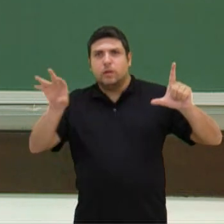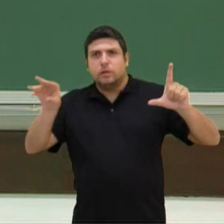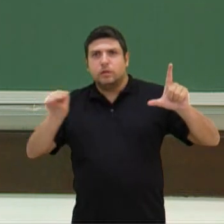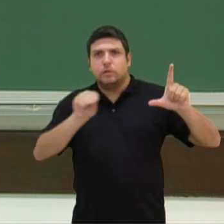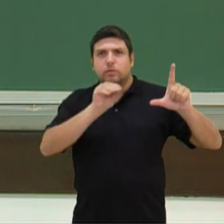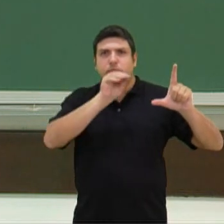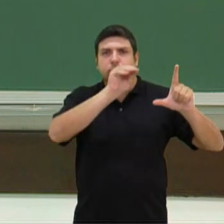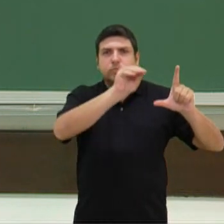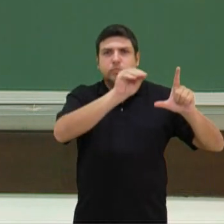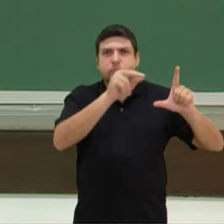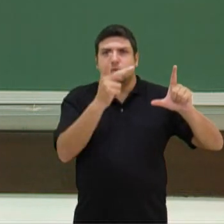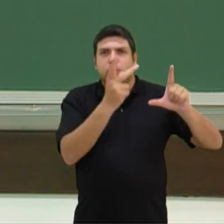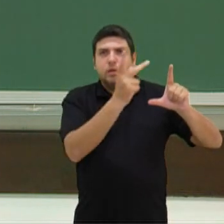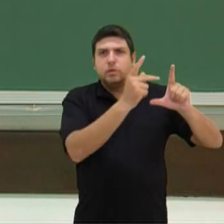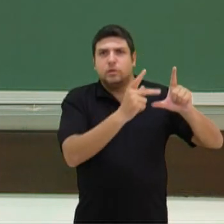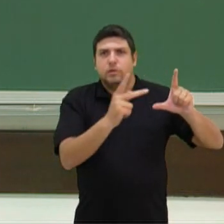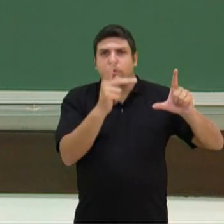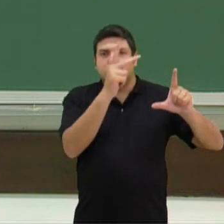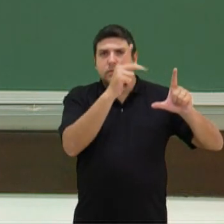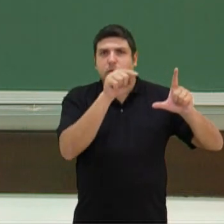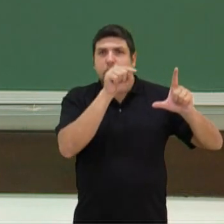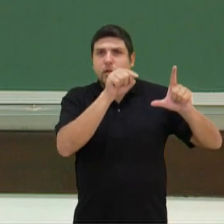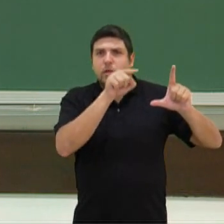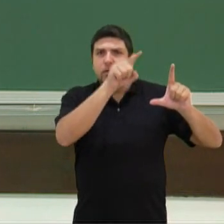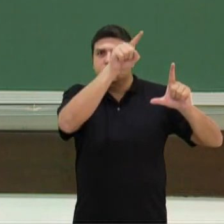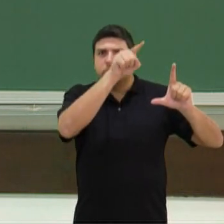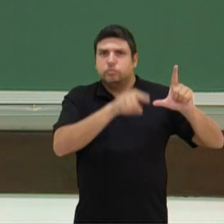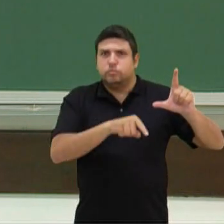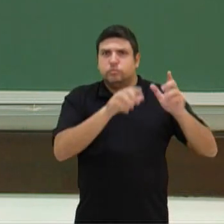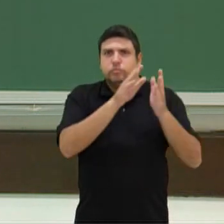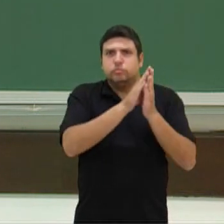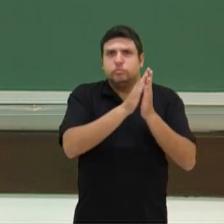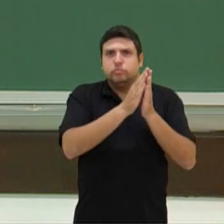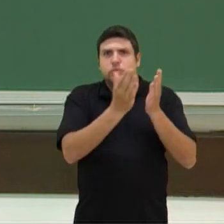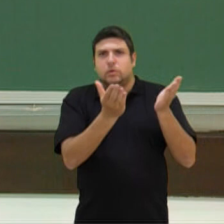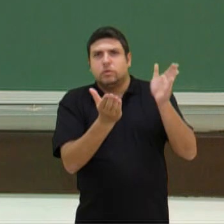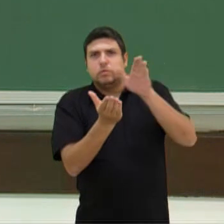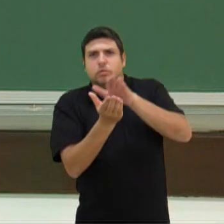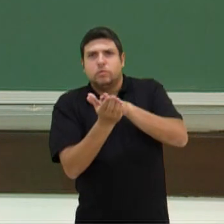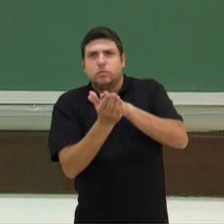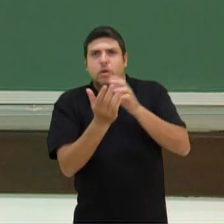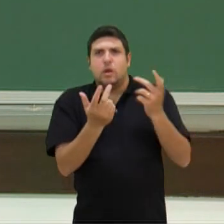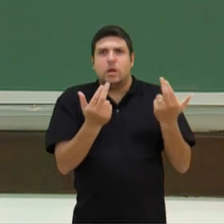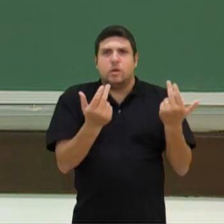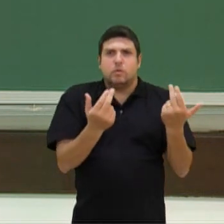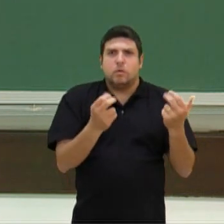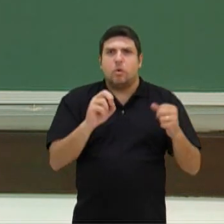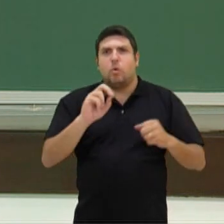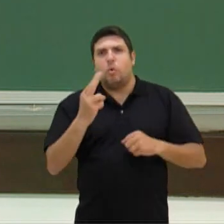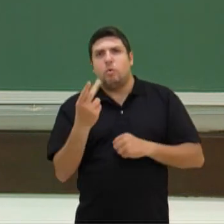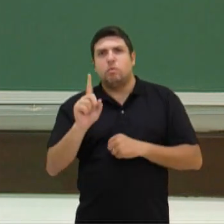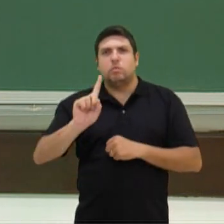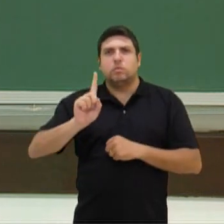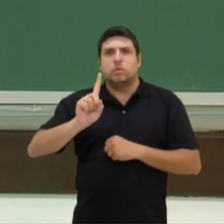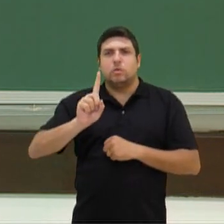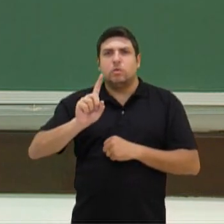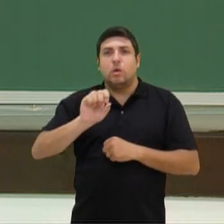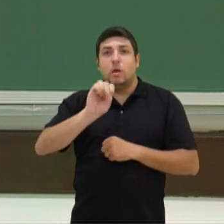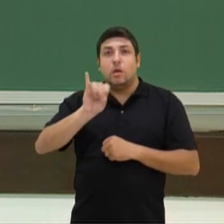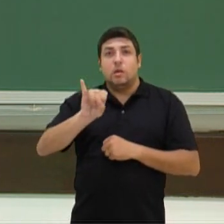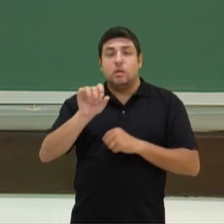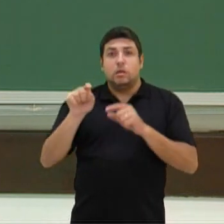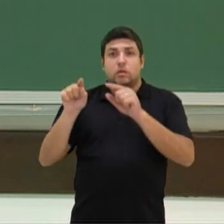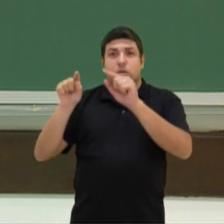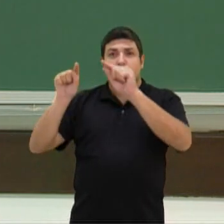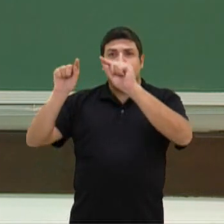figura geométrica, ela possui simetria ou não? E se a simetria dessa imagem, o eixo de simetria